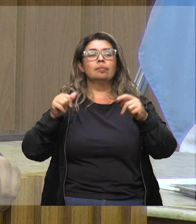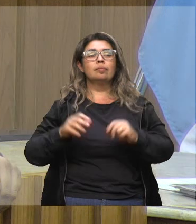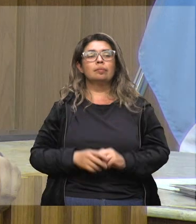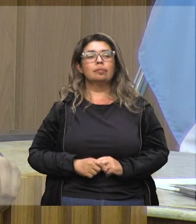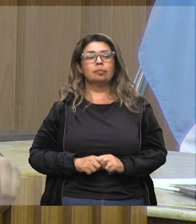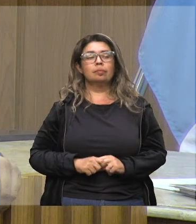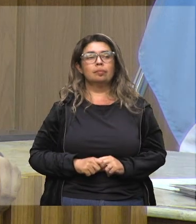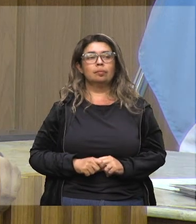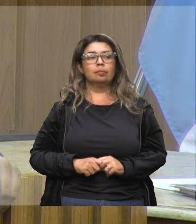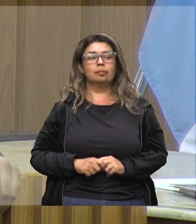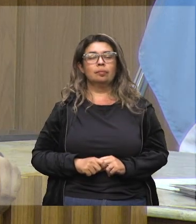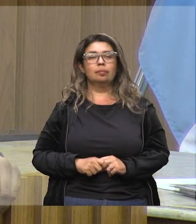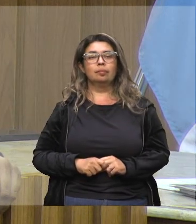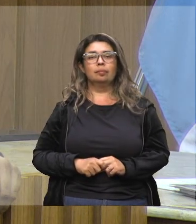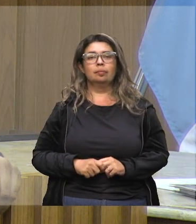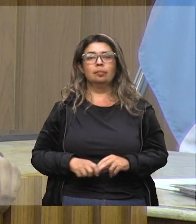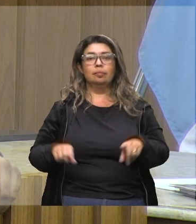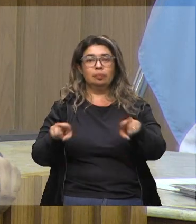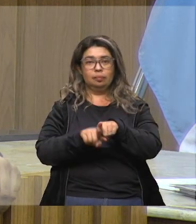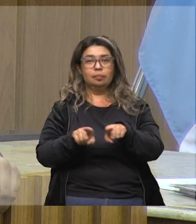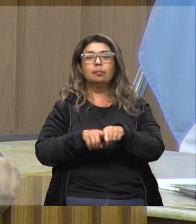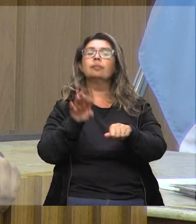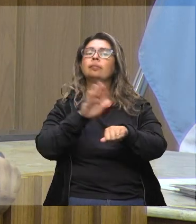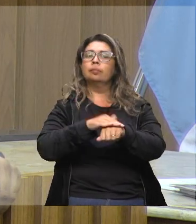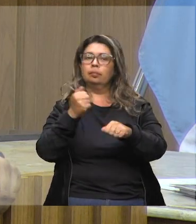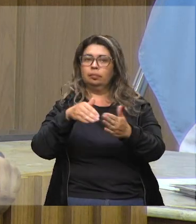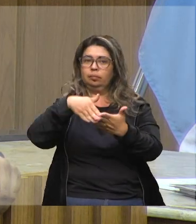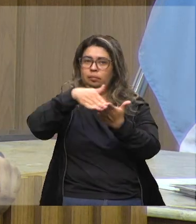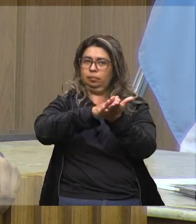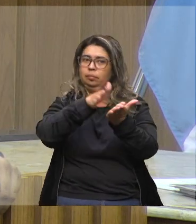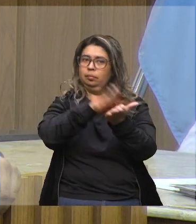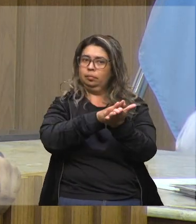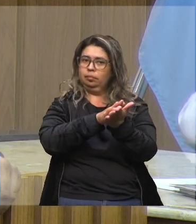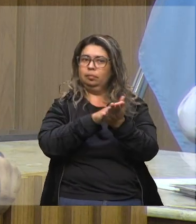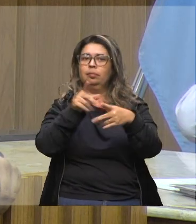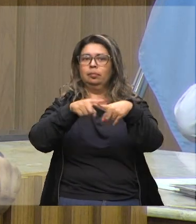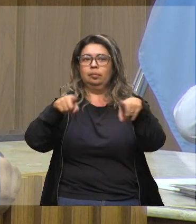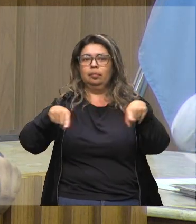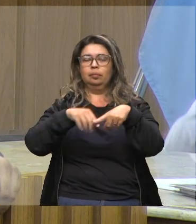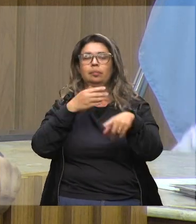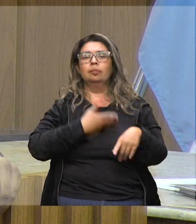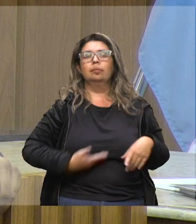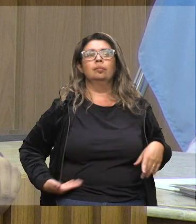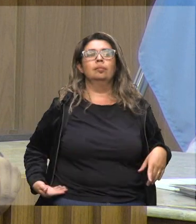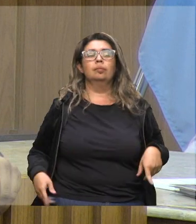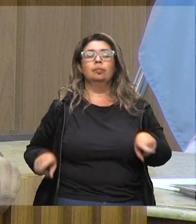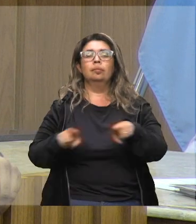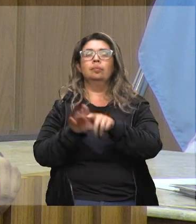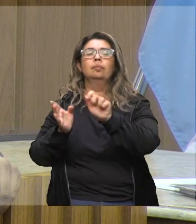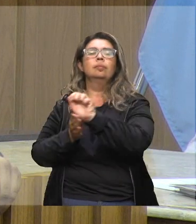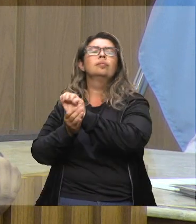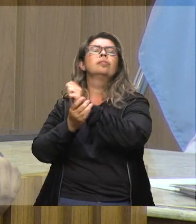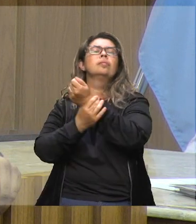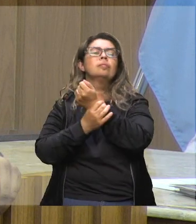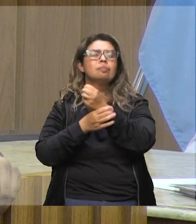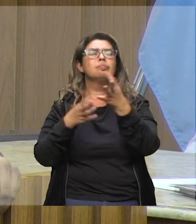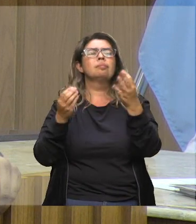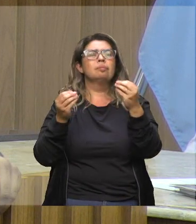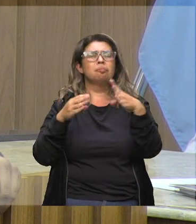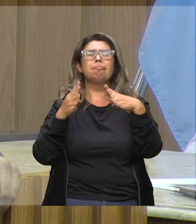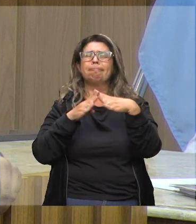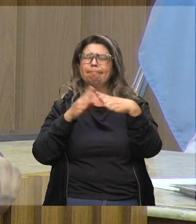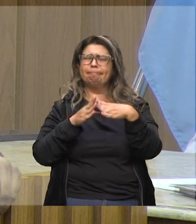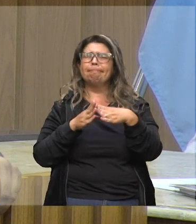só na área de autuação e notificação dos terrenos públicos, mas também na área de segurança, muita residência assaltada